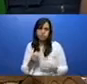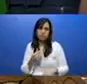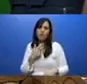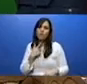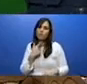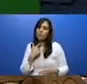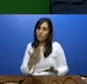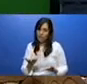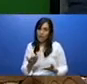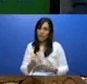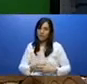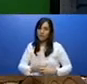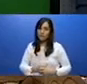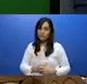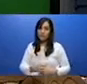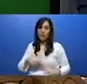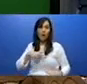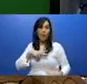calma, tá?